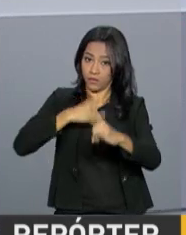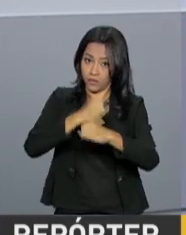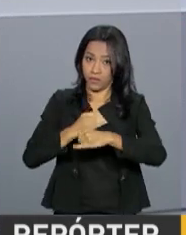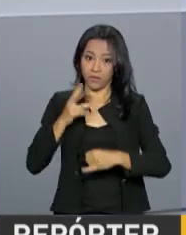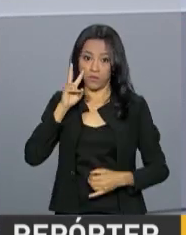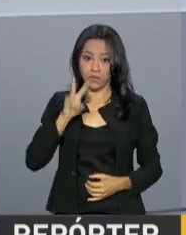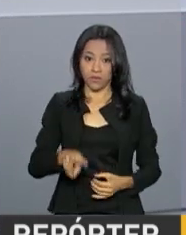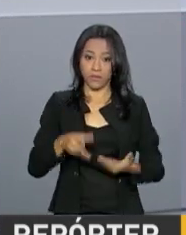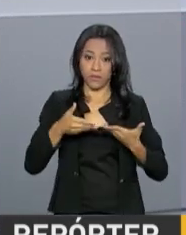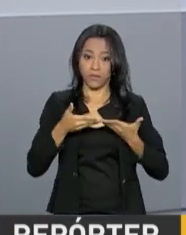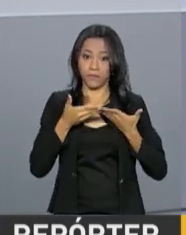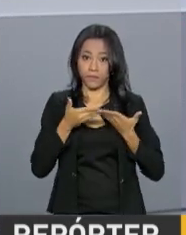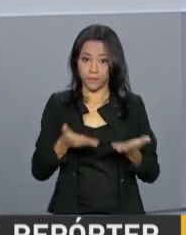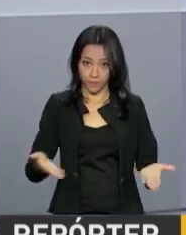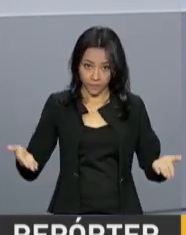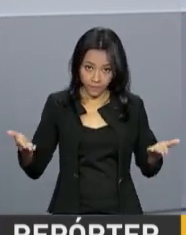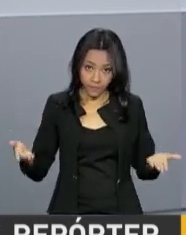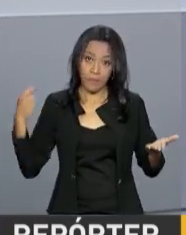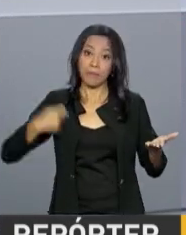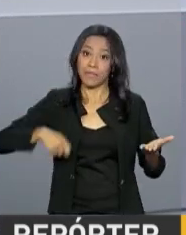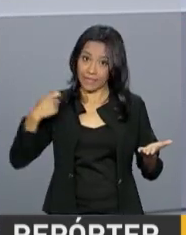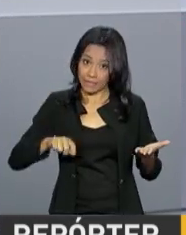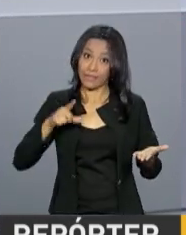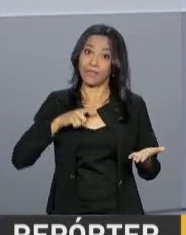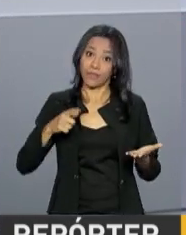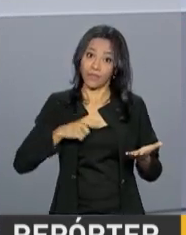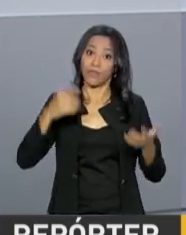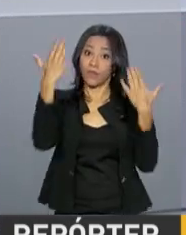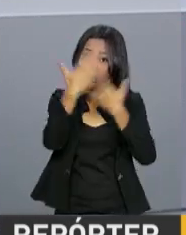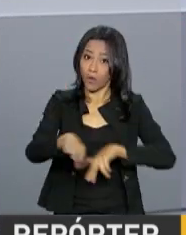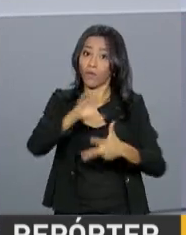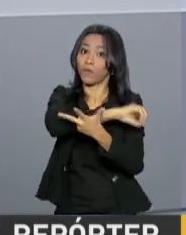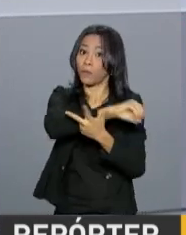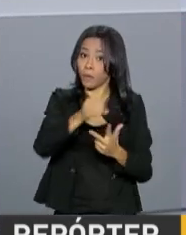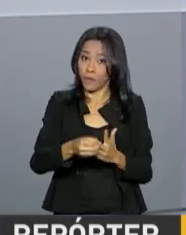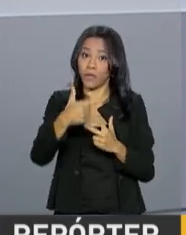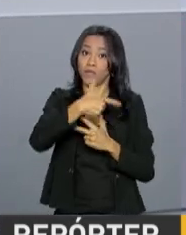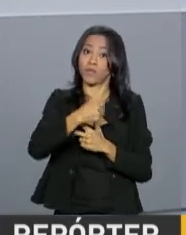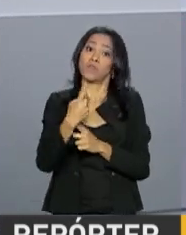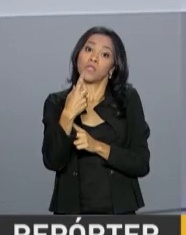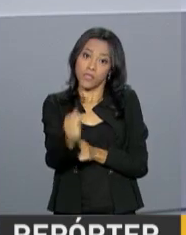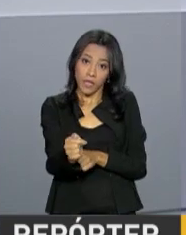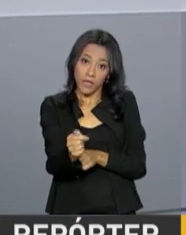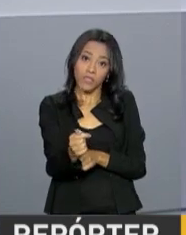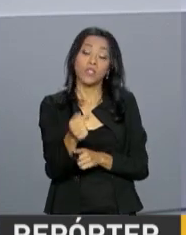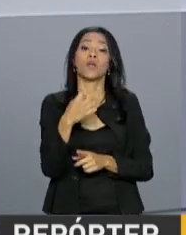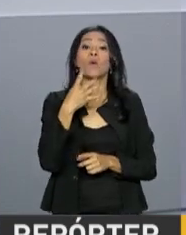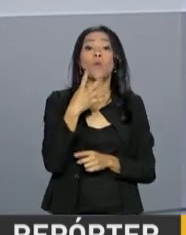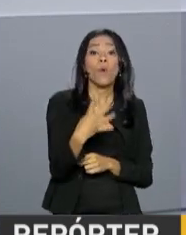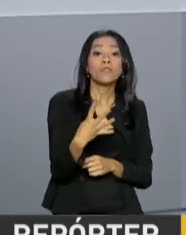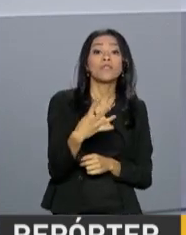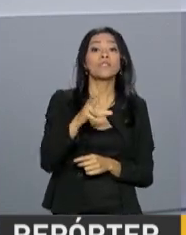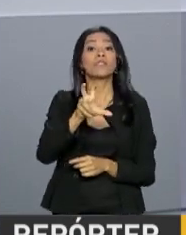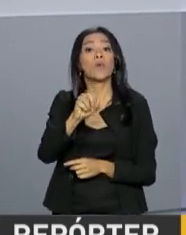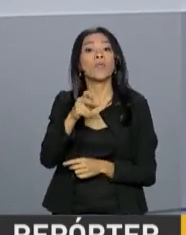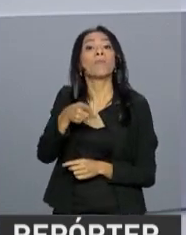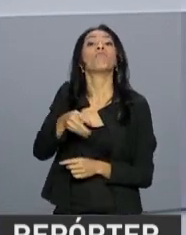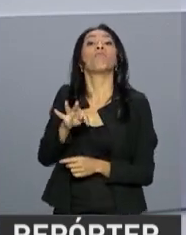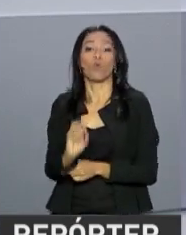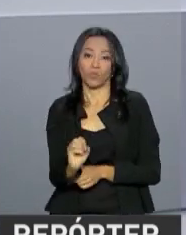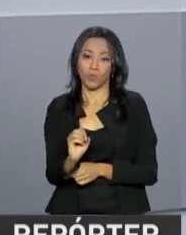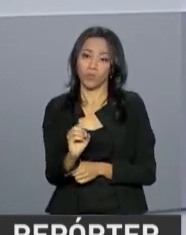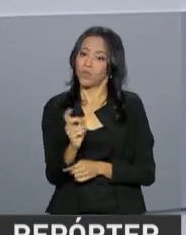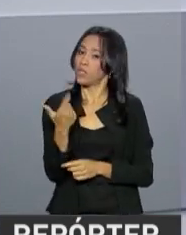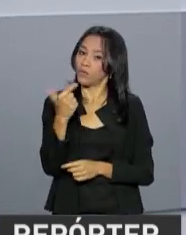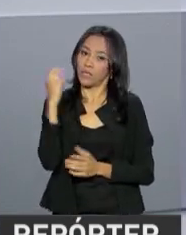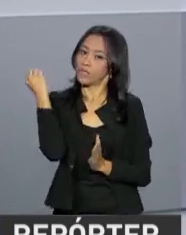internet para se candidatar é necessário ter feito o enem de 2017 com no mínimo 450 pontos e não ter